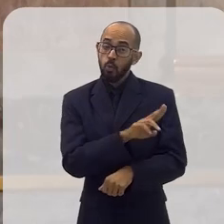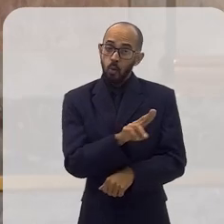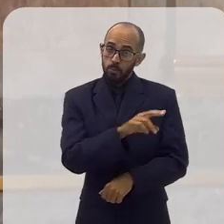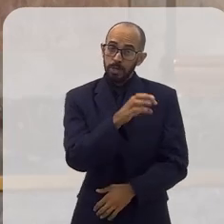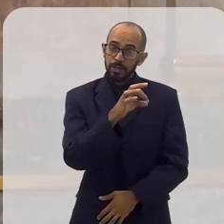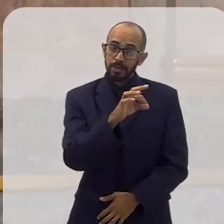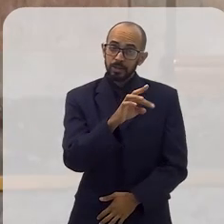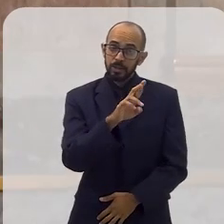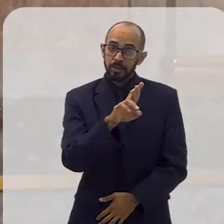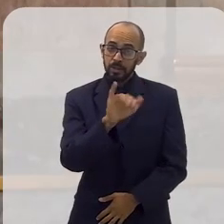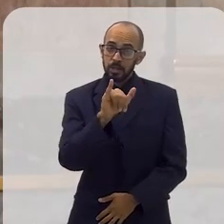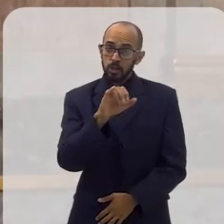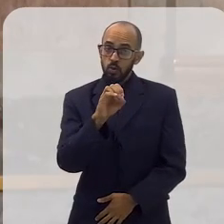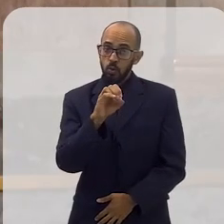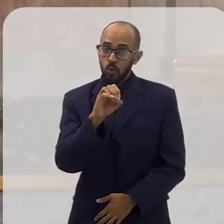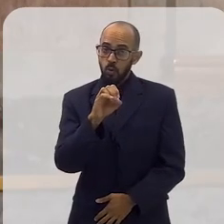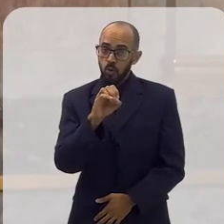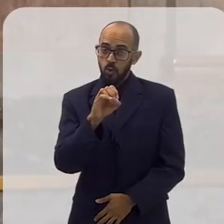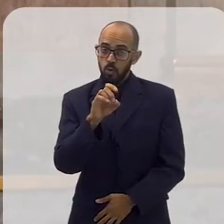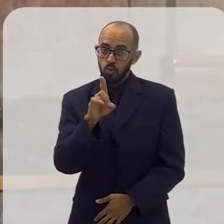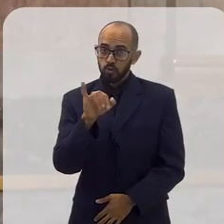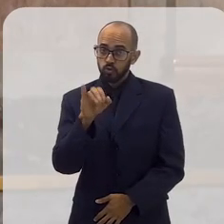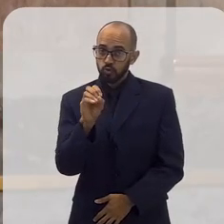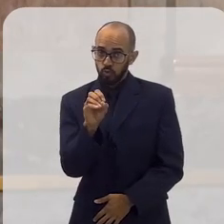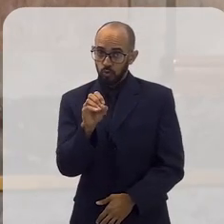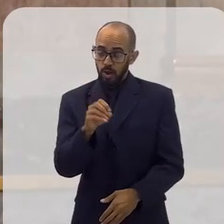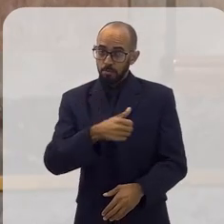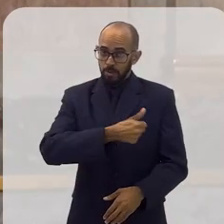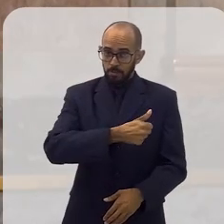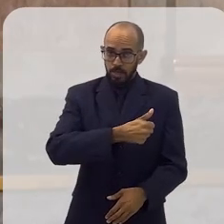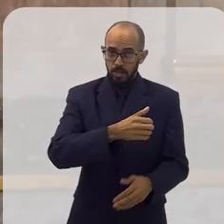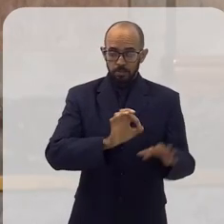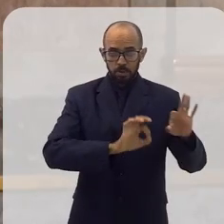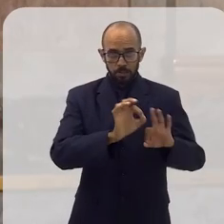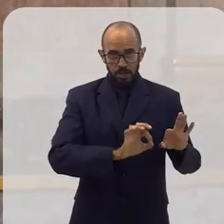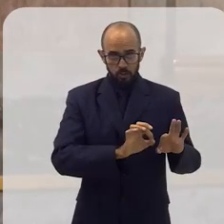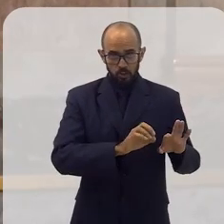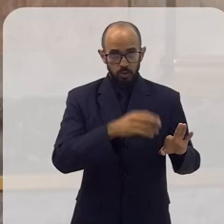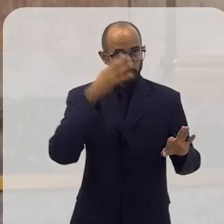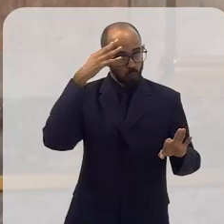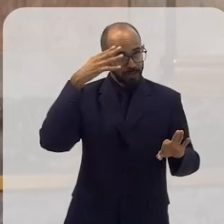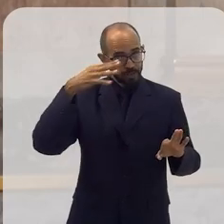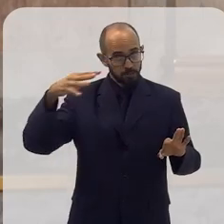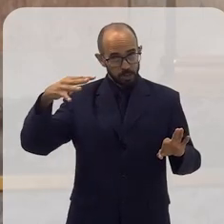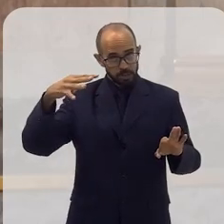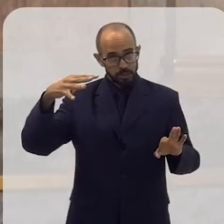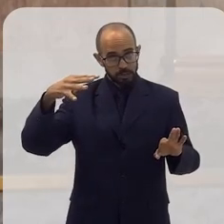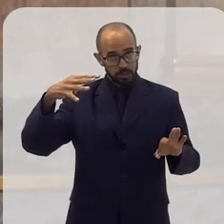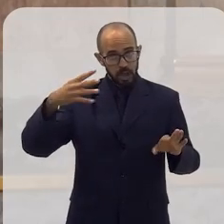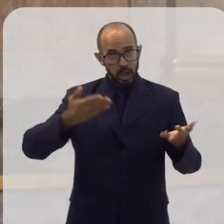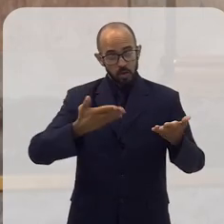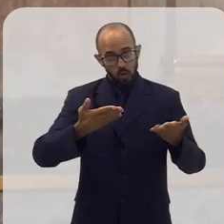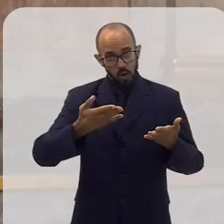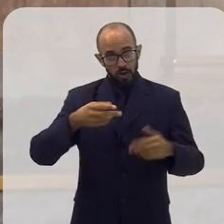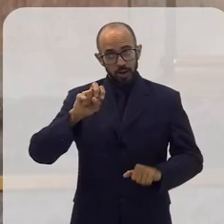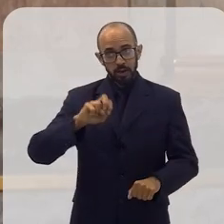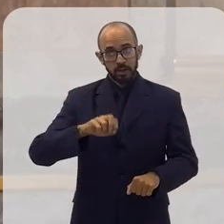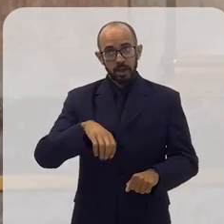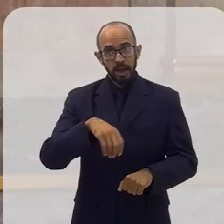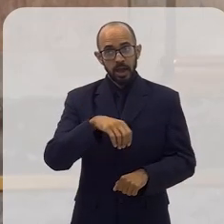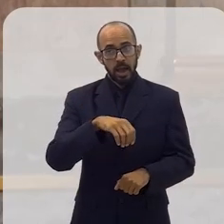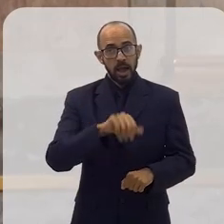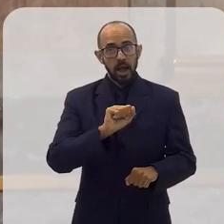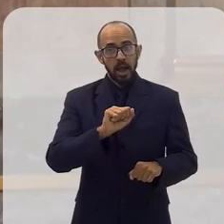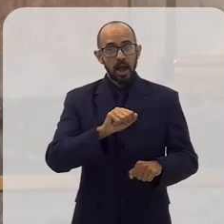Este triódion é três fases. A primeira é preparatória, de 4 semanas. Agora, a